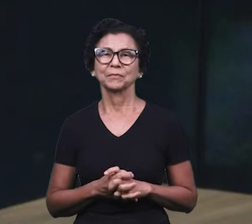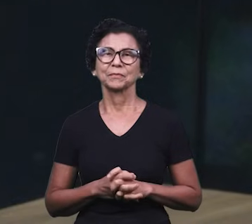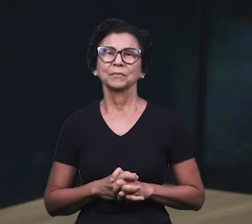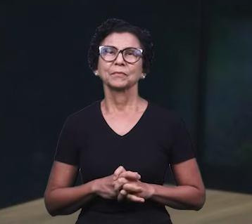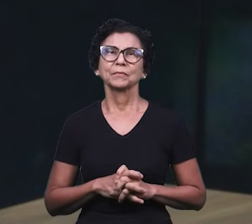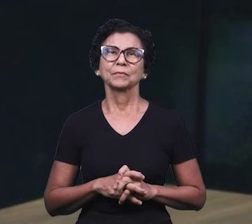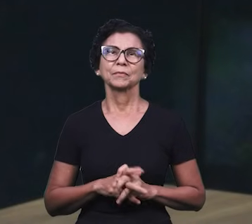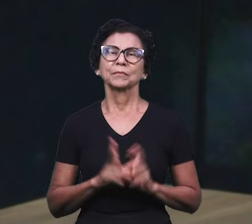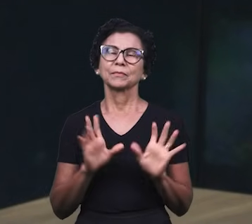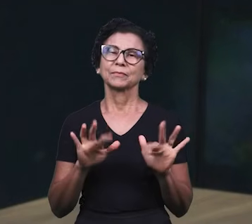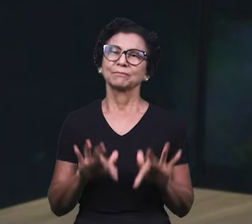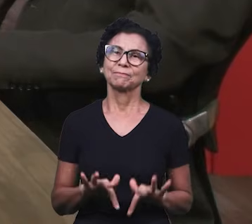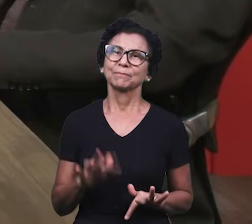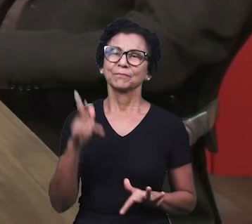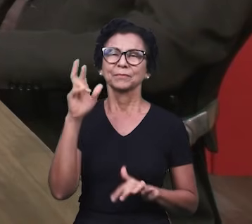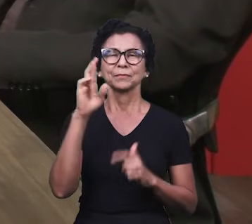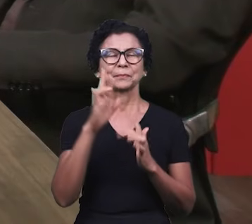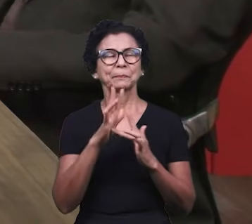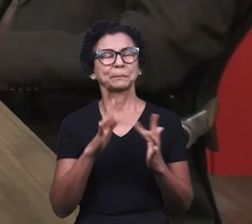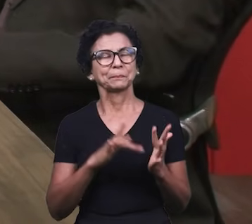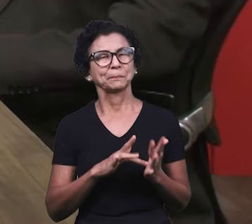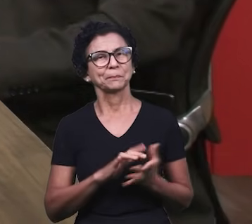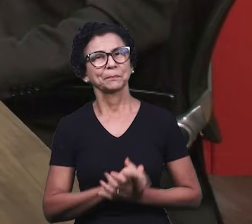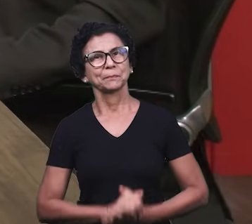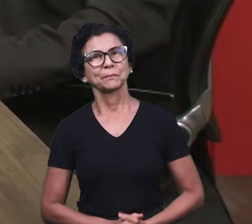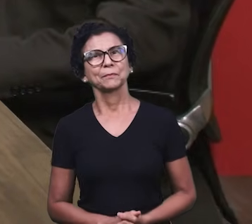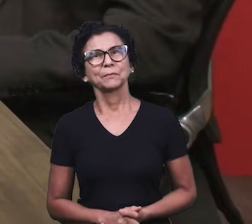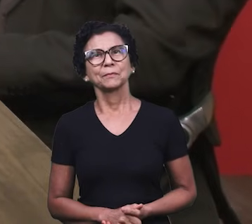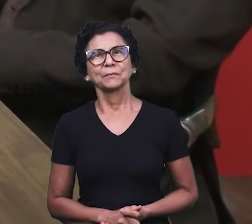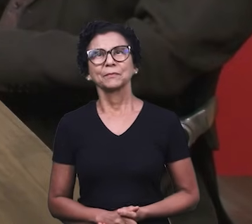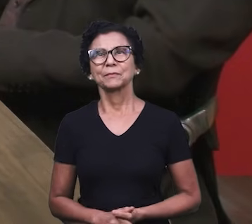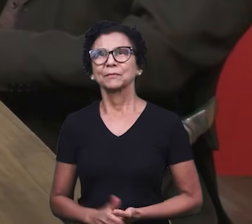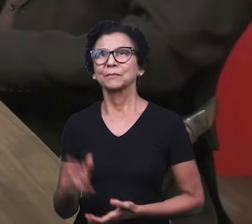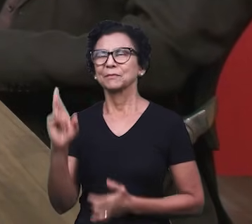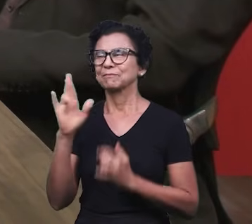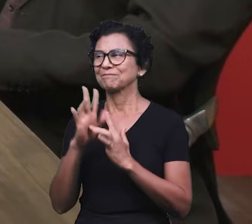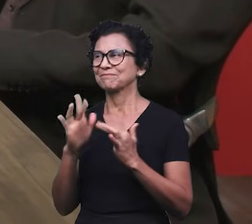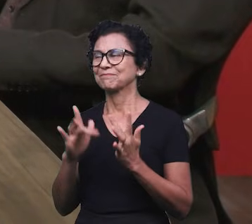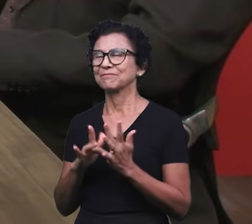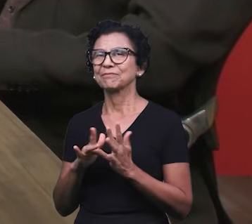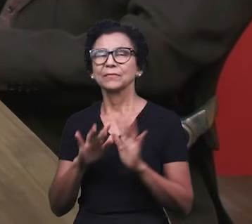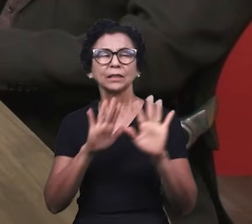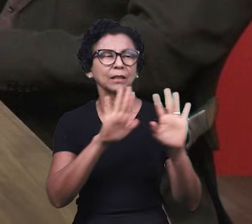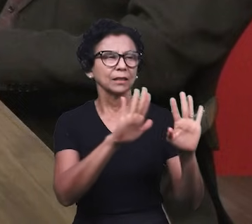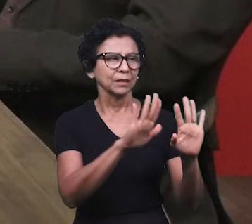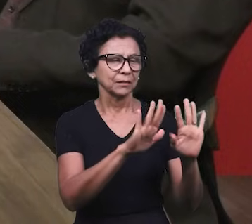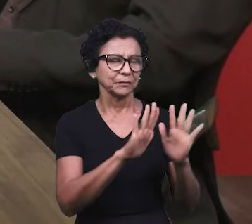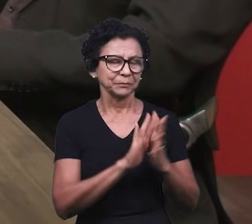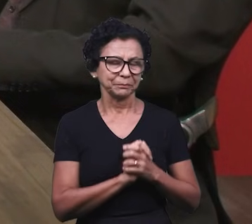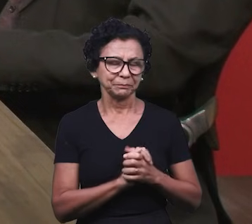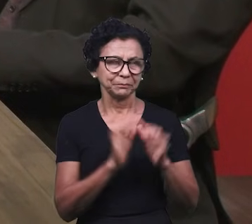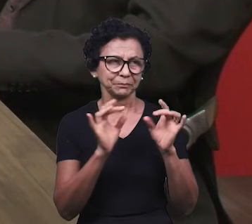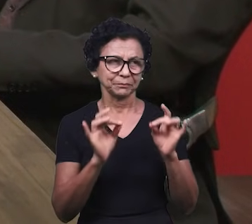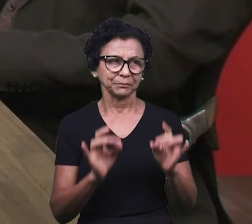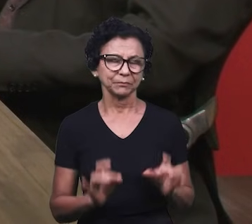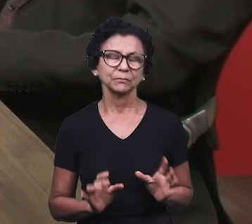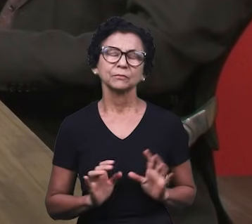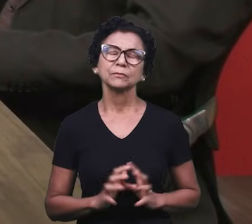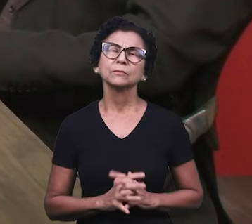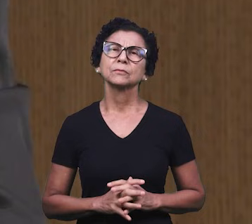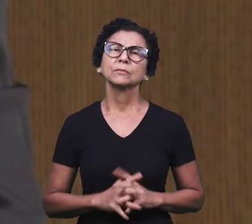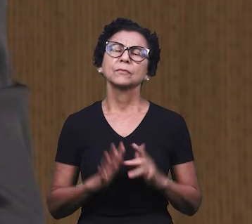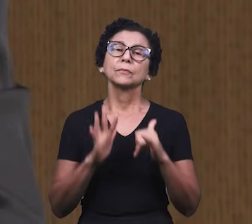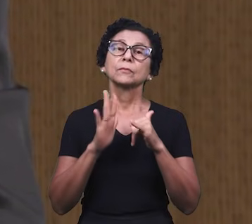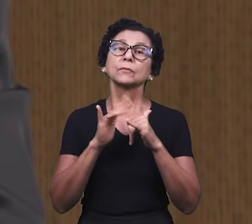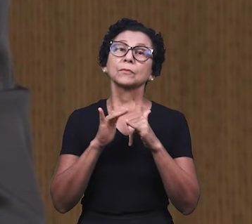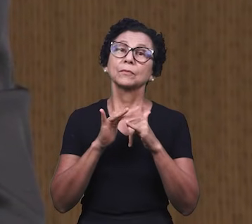fim. Pastor Marcos, a paz do Senhor. A paz do Senhor. Pode ser o pastor Edson. Pastor Fernando, só um detalhezinho, né?